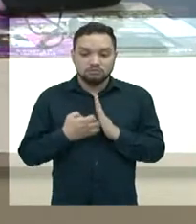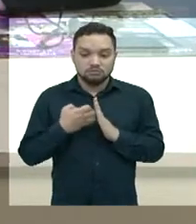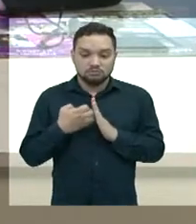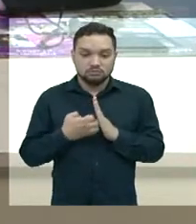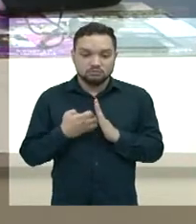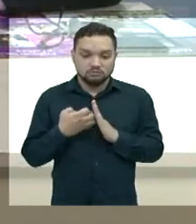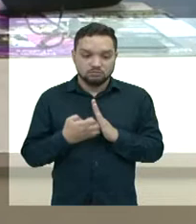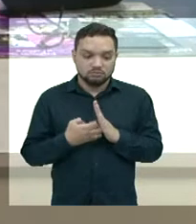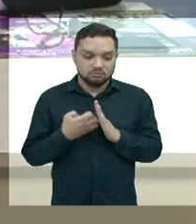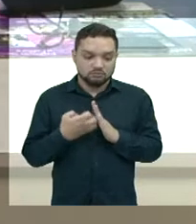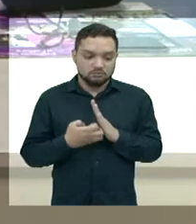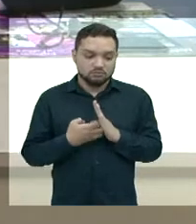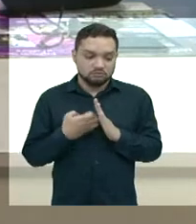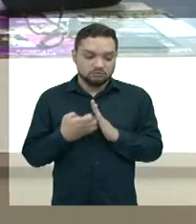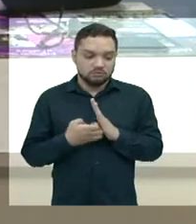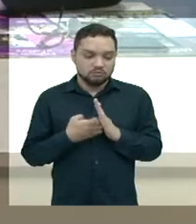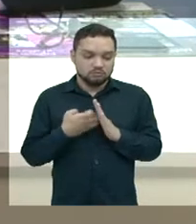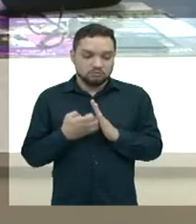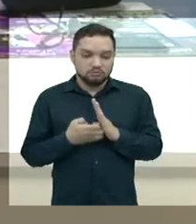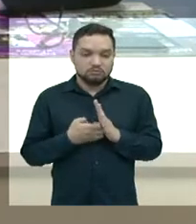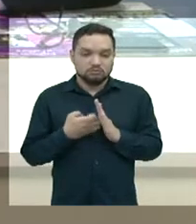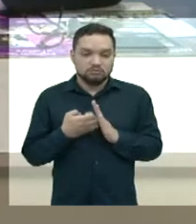do estado do Ceará,